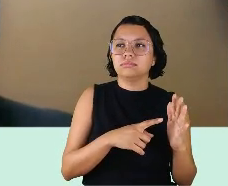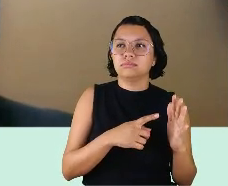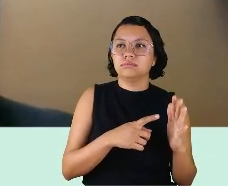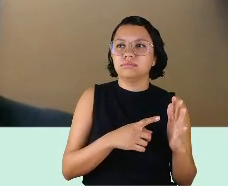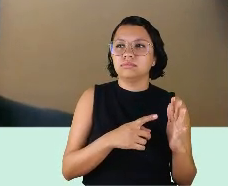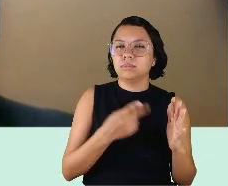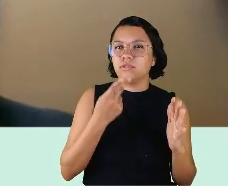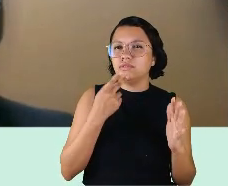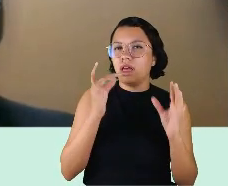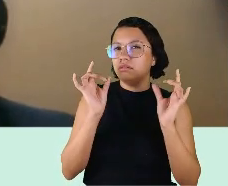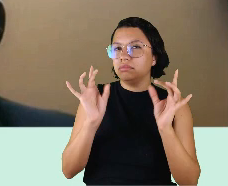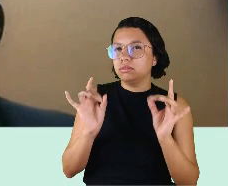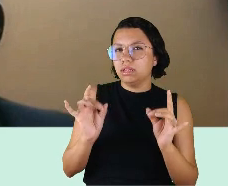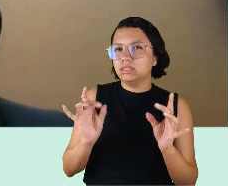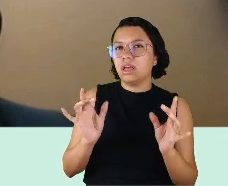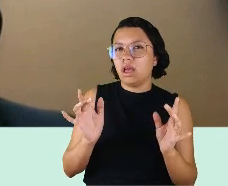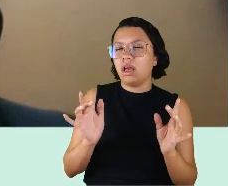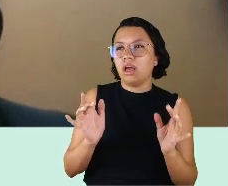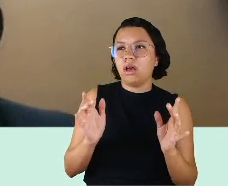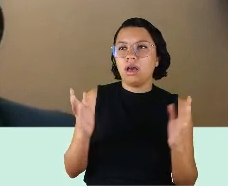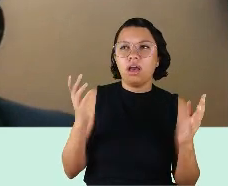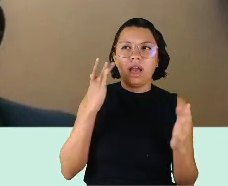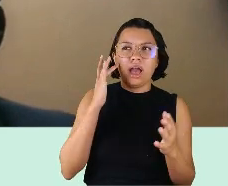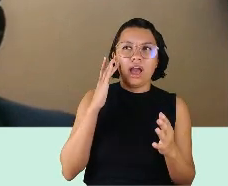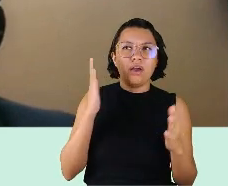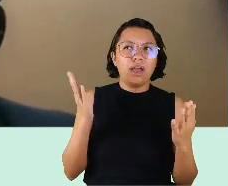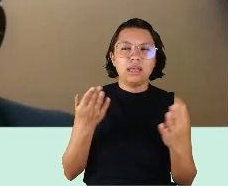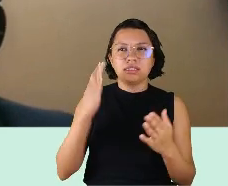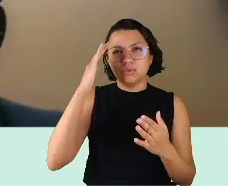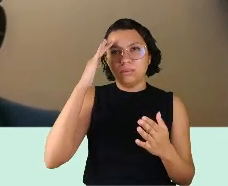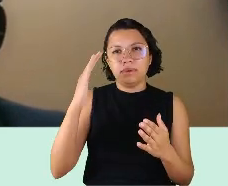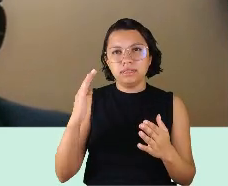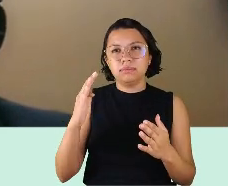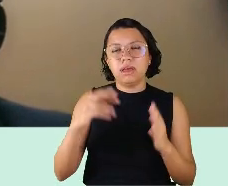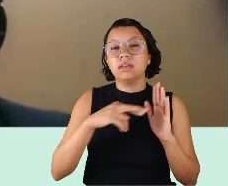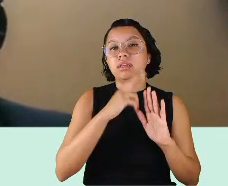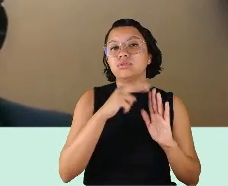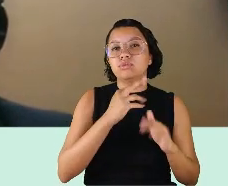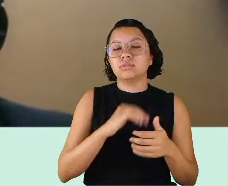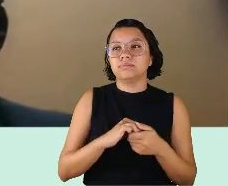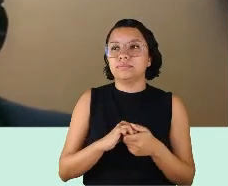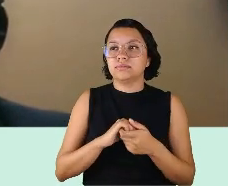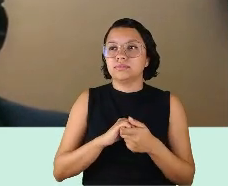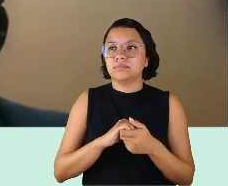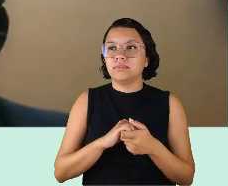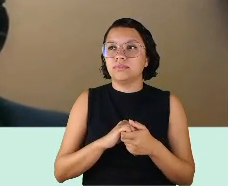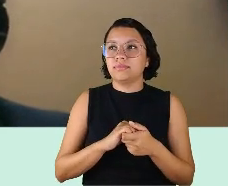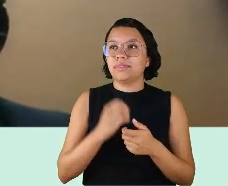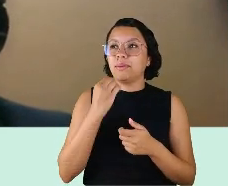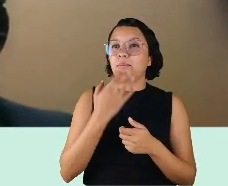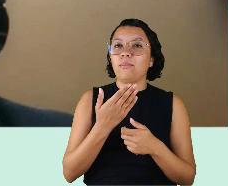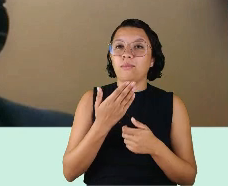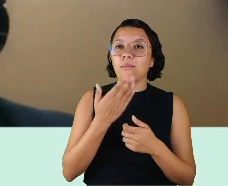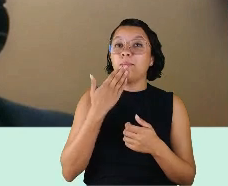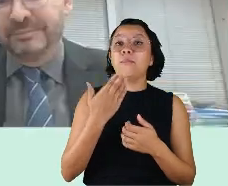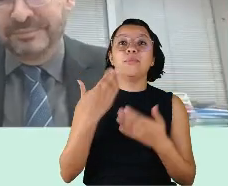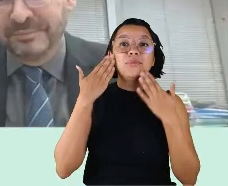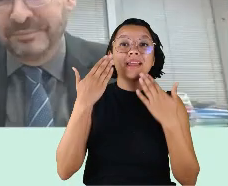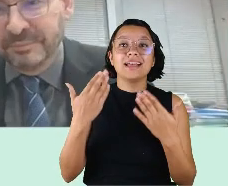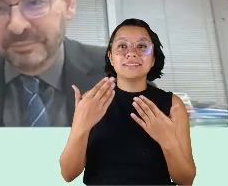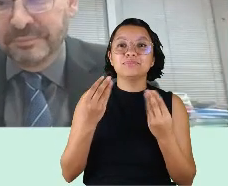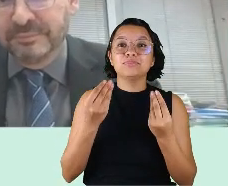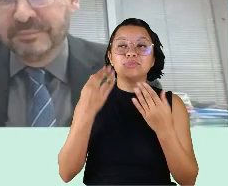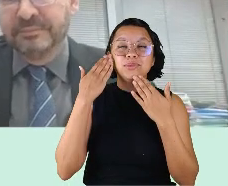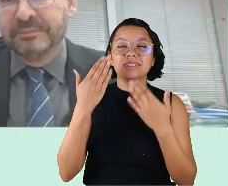para destacar. Acho que esses são os pontos principais da resolução. Muito obrigada,